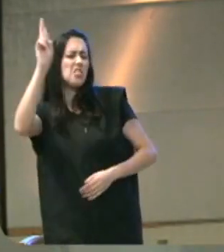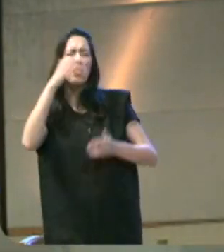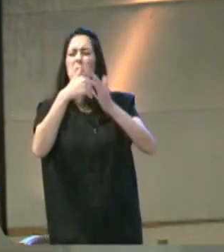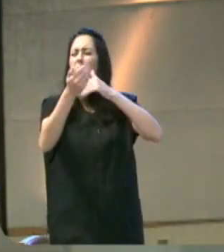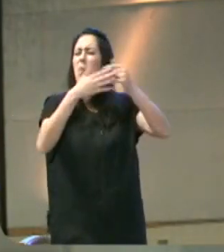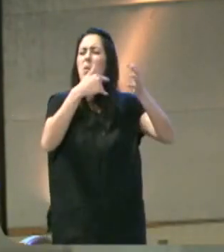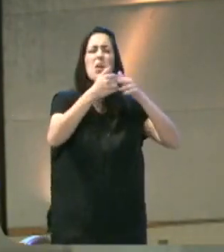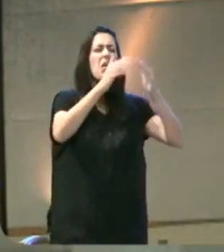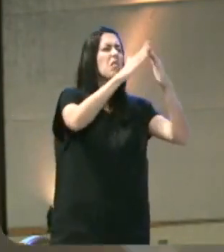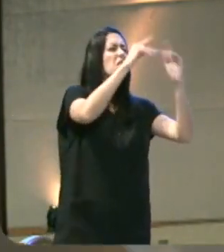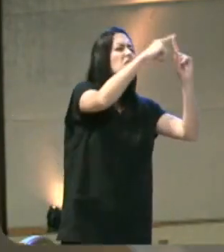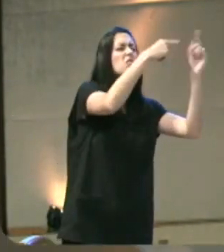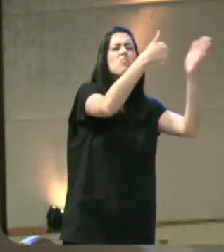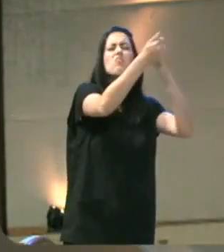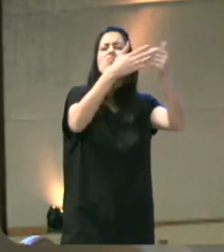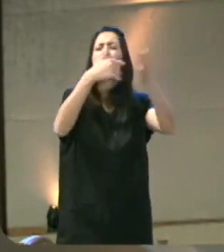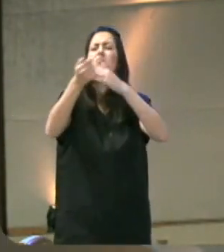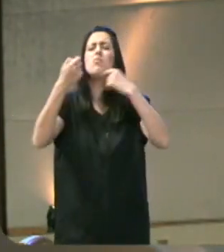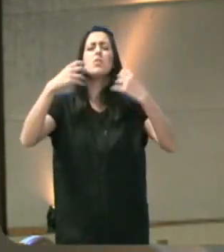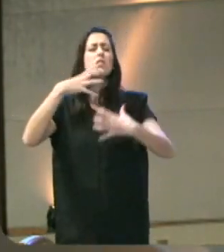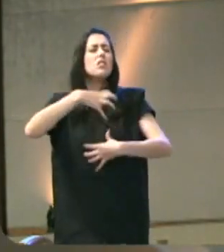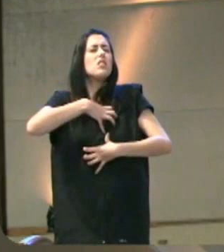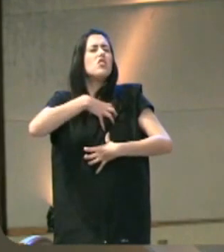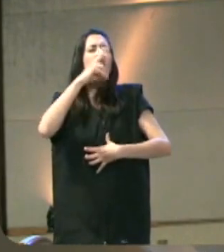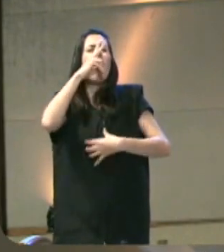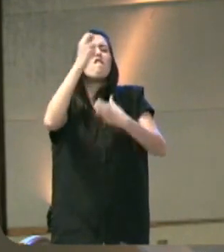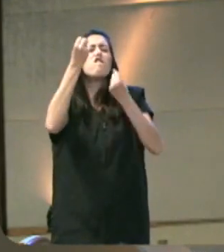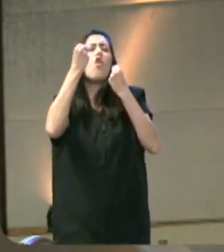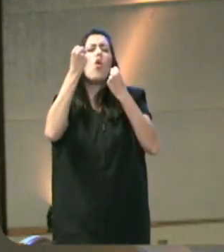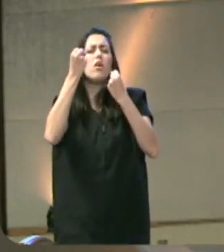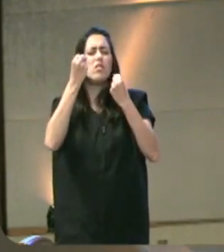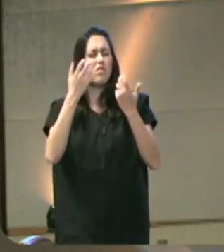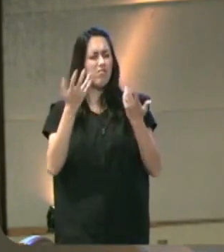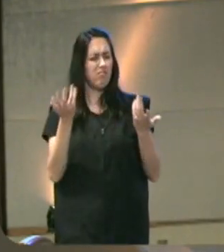você esteja debaixo dessa força. Você já ouviu isso?